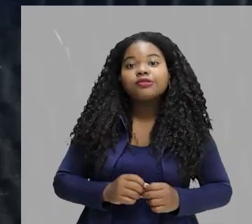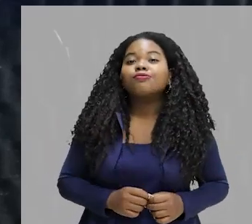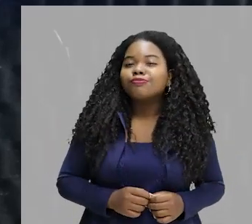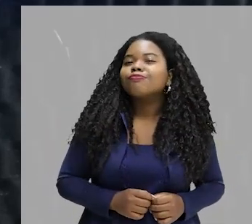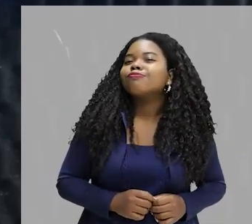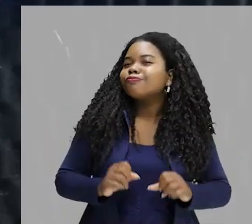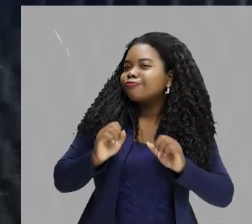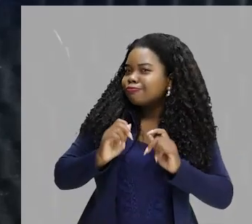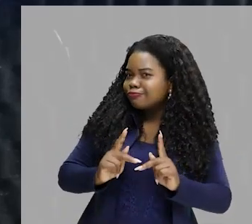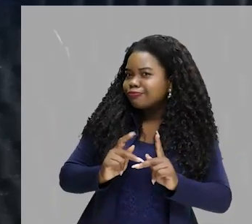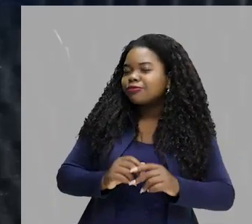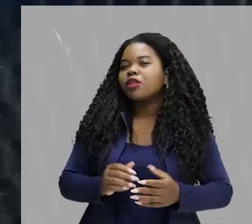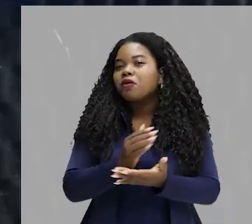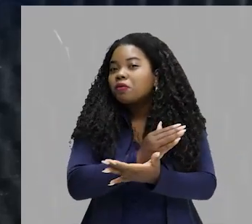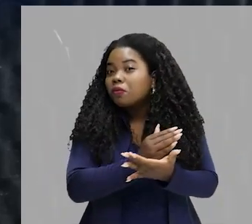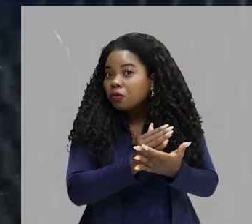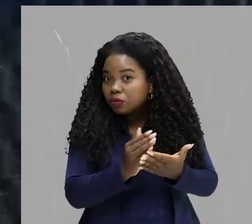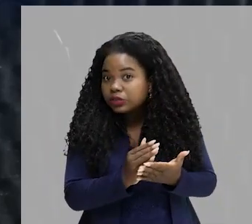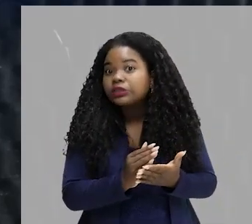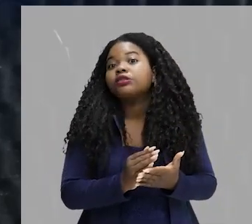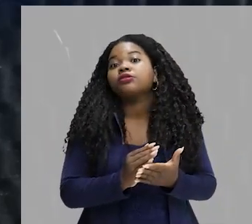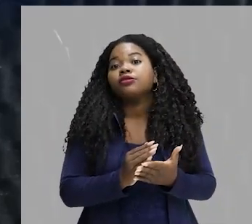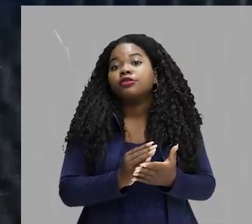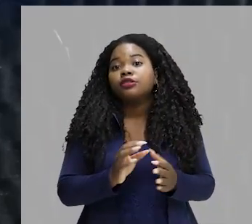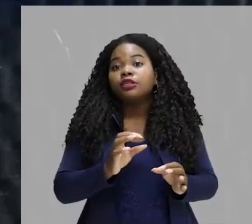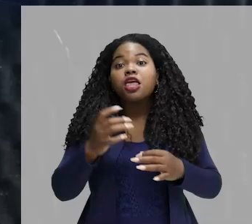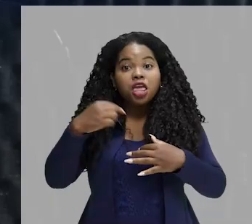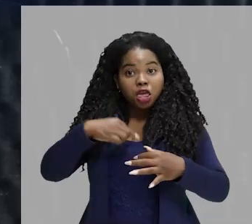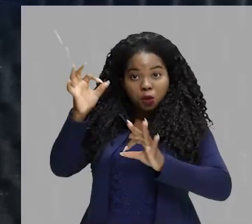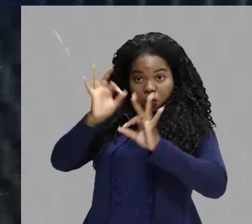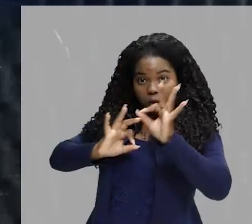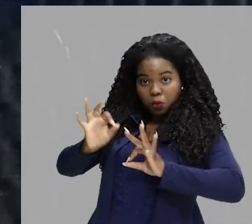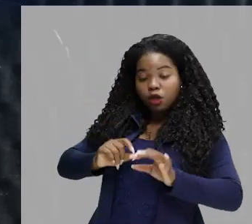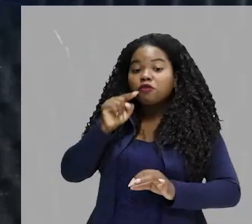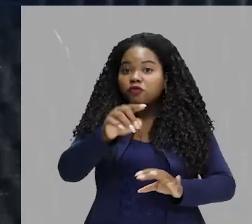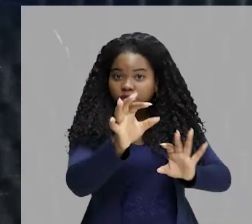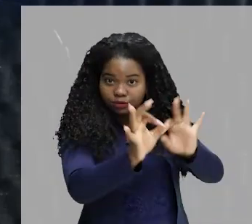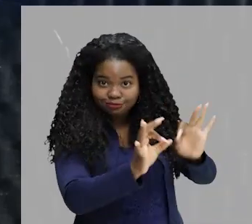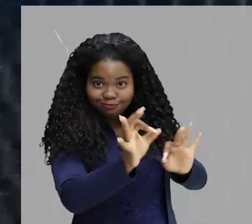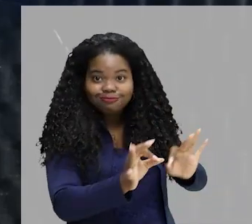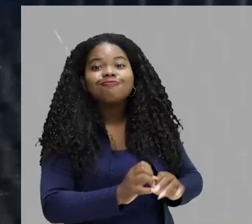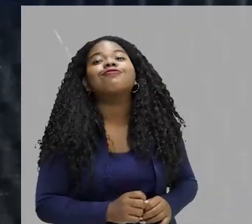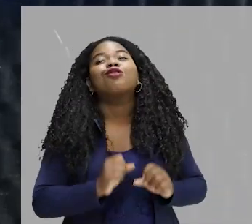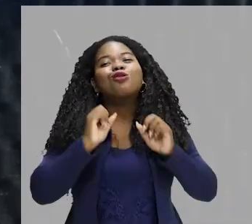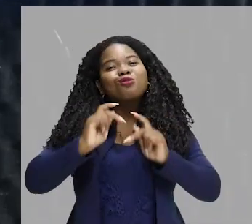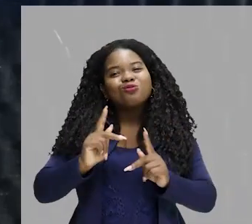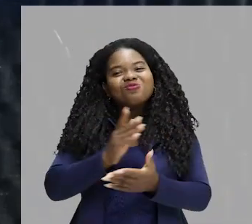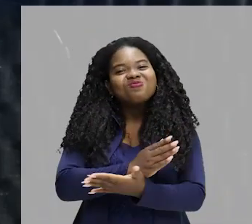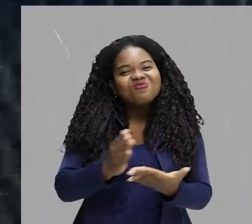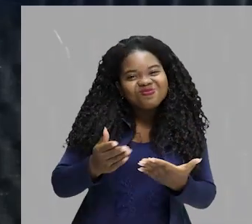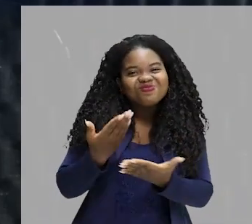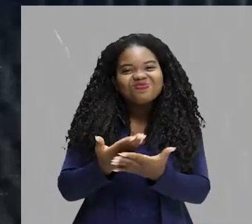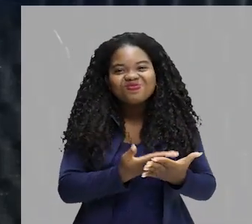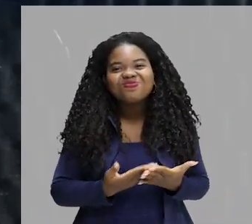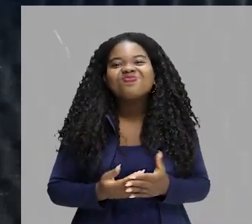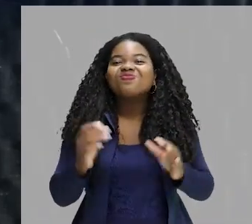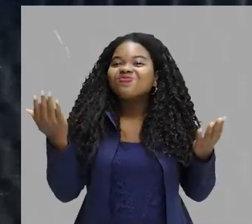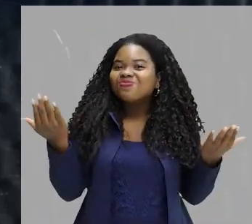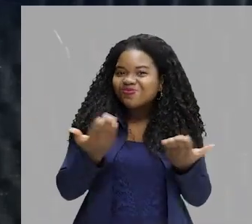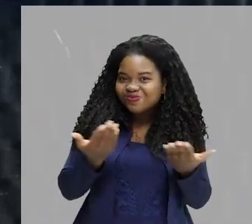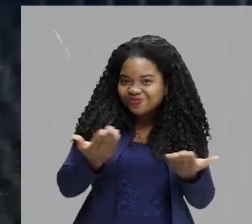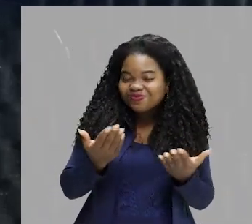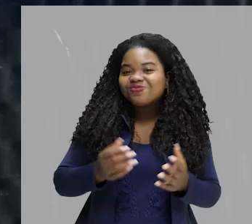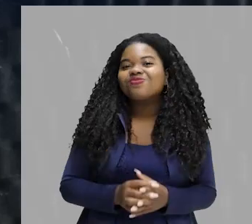Então beleza, vamos começar já que está todo mundo pronto. Eu estou pronto aqui, você está pronto aí. Vamos iniciar a nossa aula de hoje